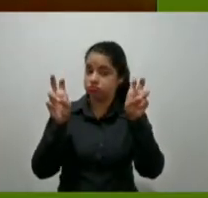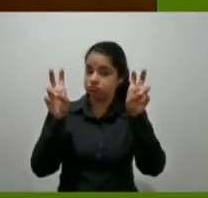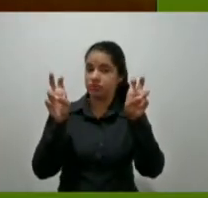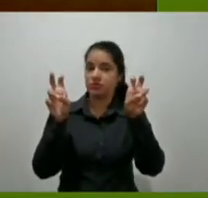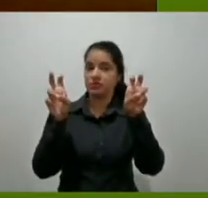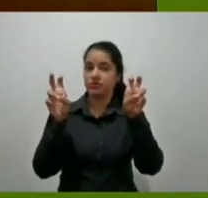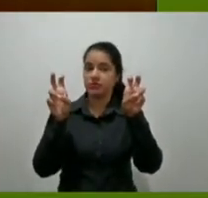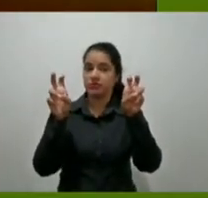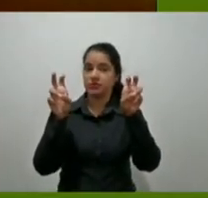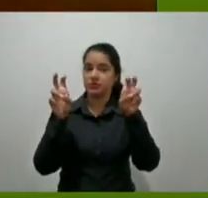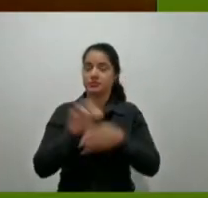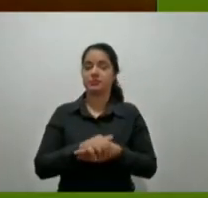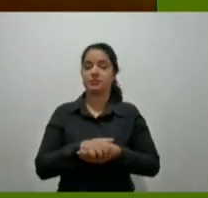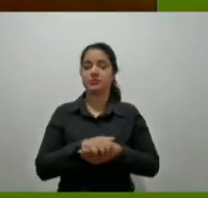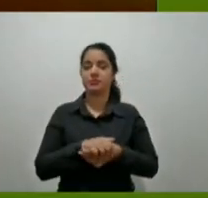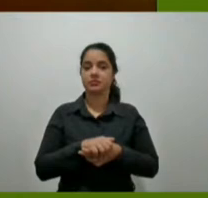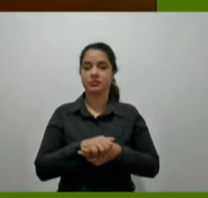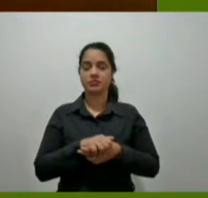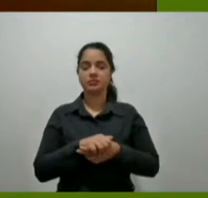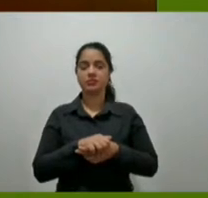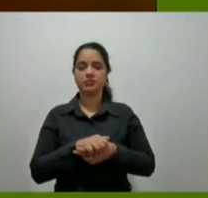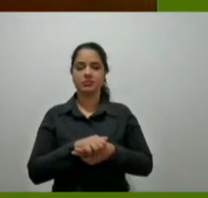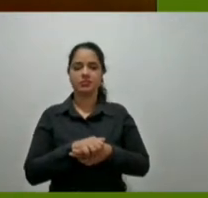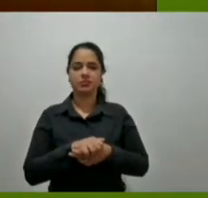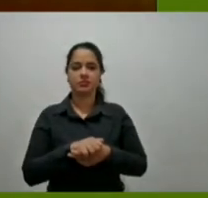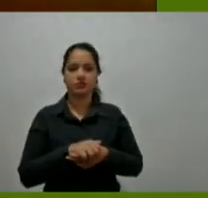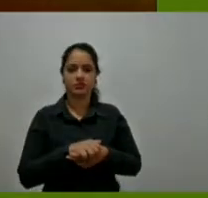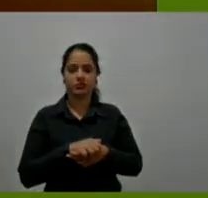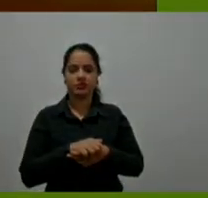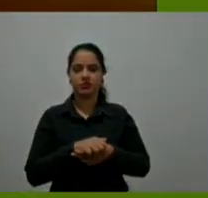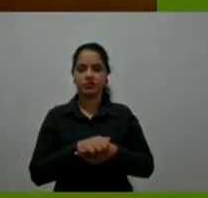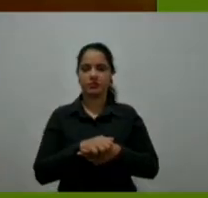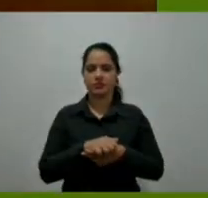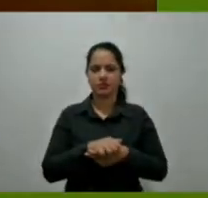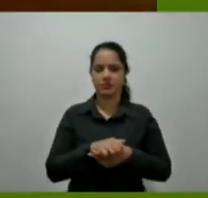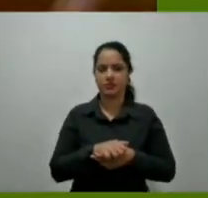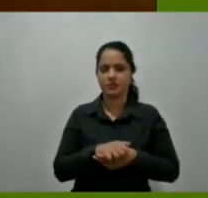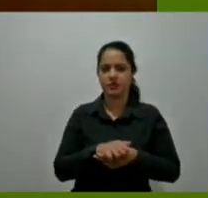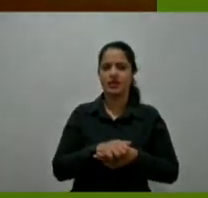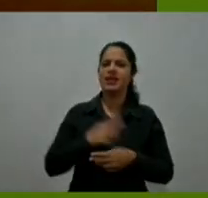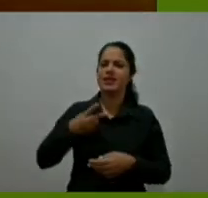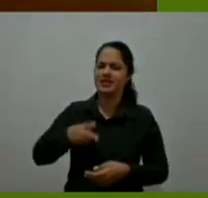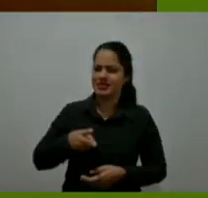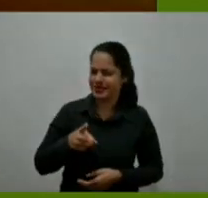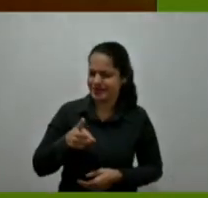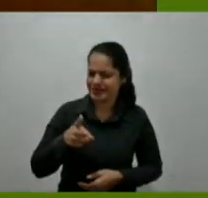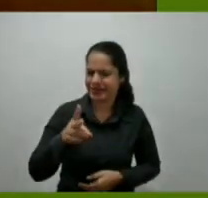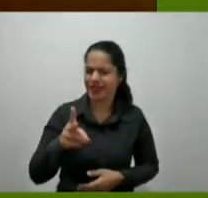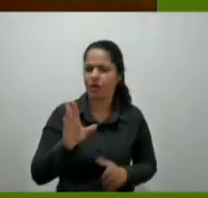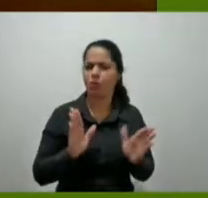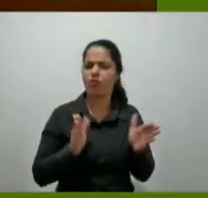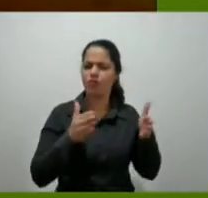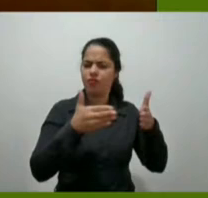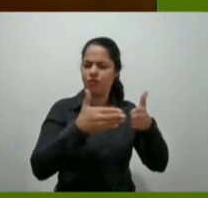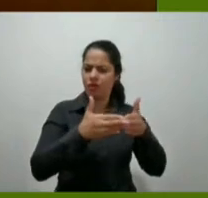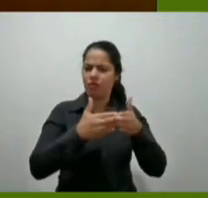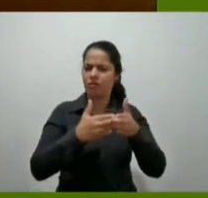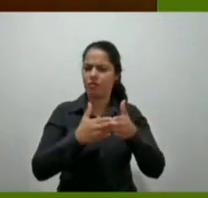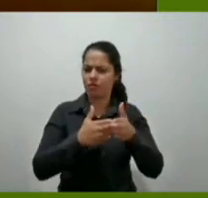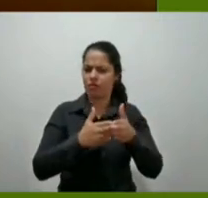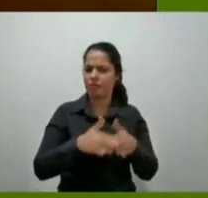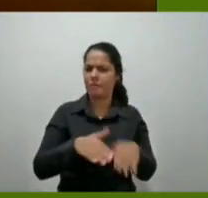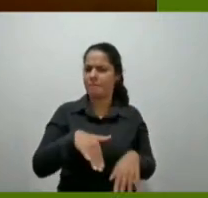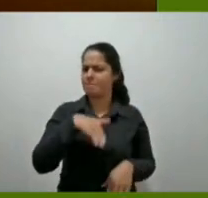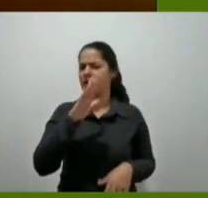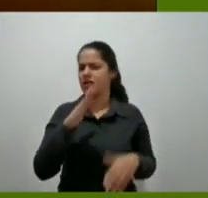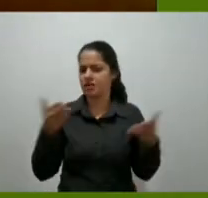anos, né, ele está mais em voga, mas é parte, né, sempre foi parte, né, o conceito da nossa forma, né, de trabalho, nossa